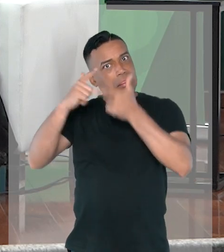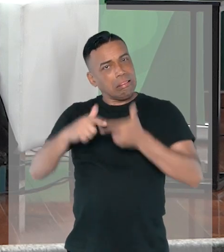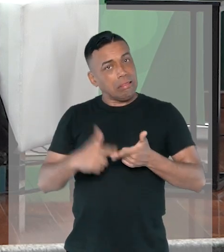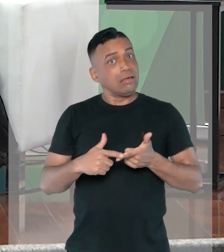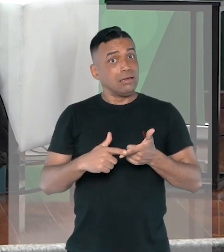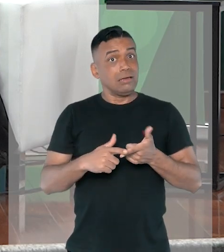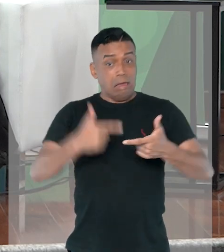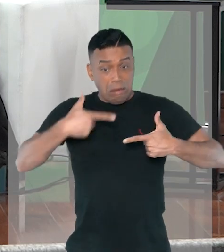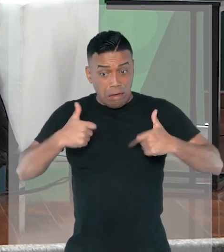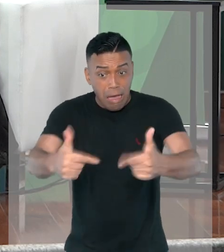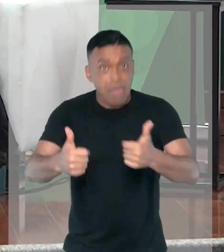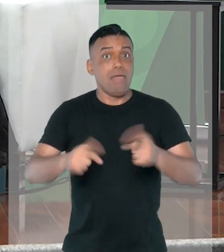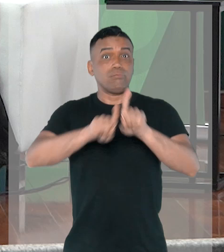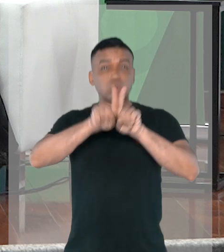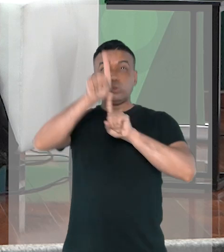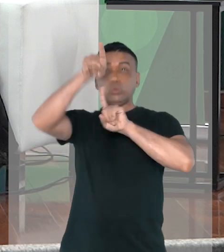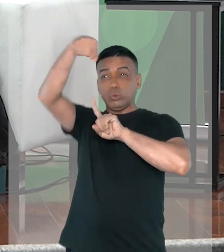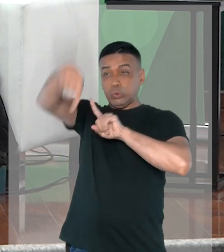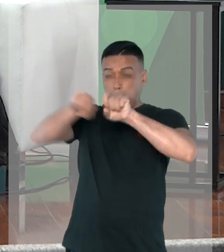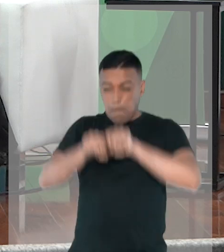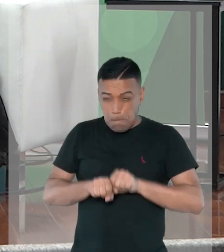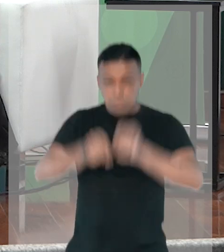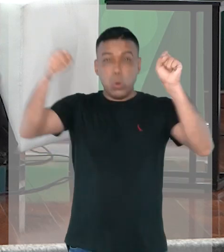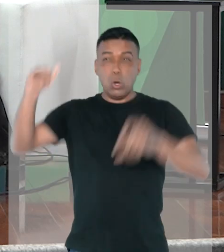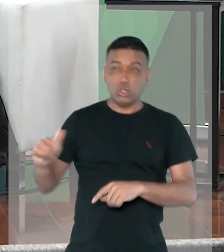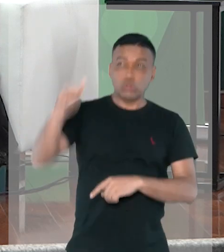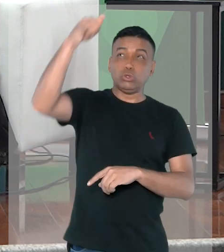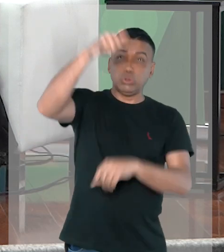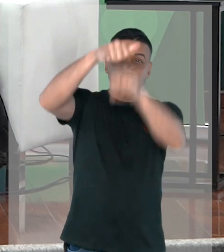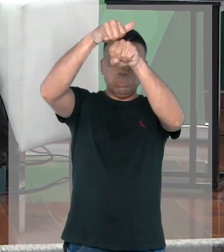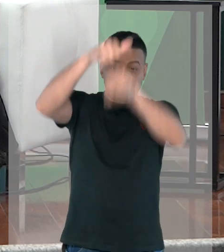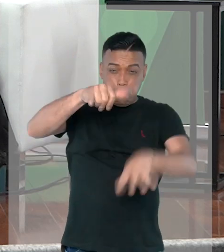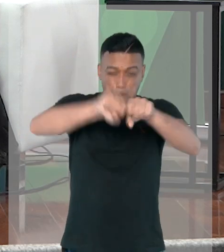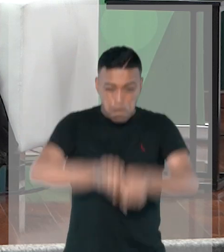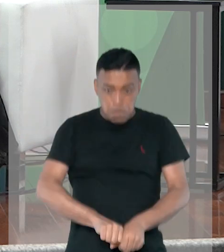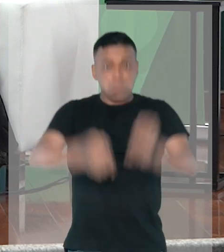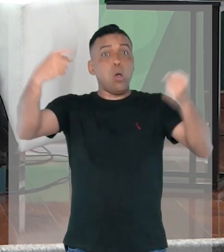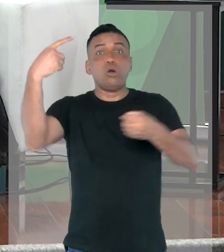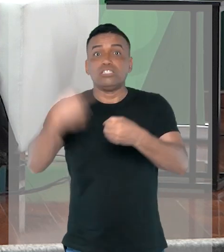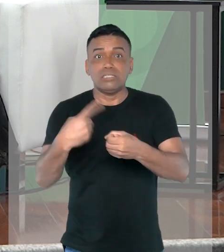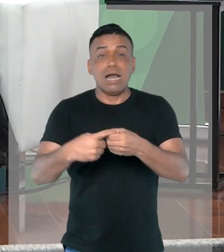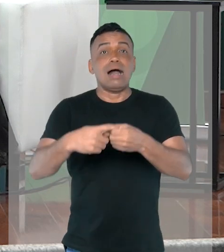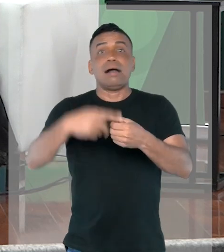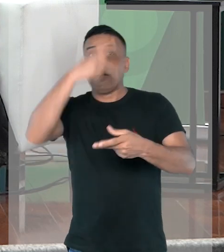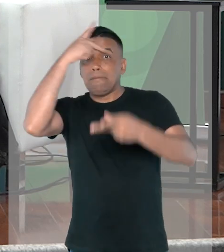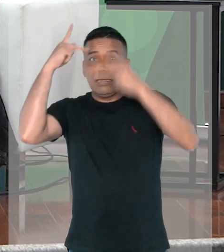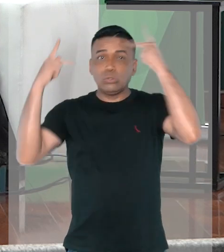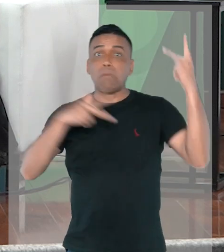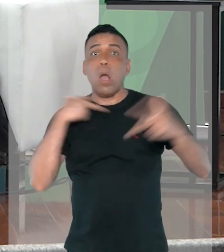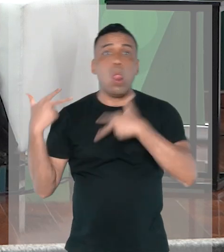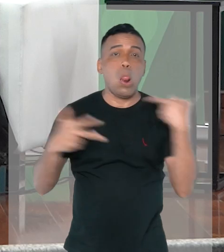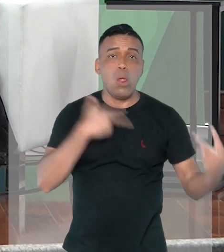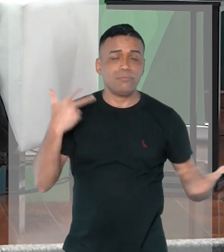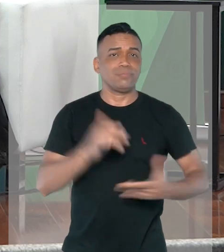comprando mísseis. O que é isso? Bombardeando cidades, pessoas. E não é só no que a gente vê muito, porque